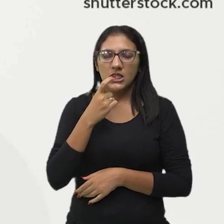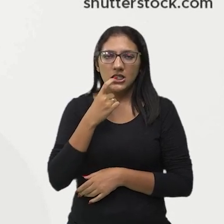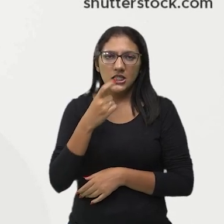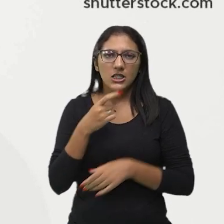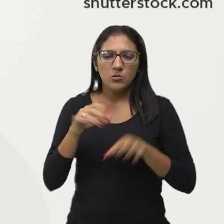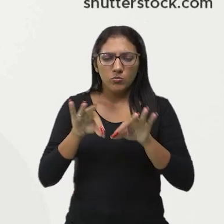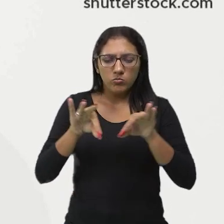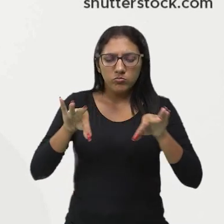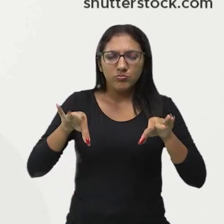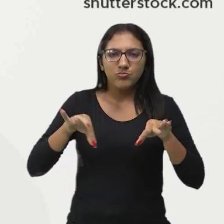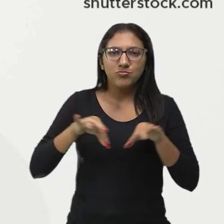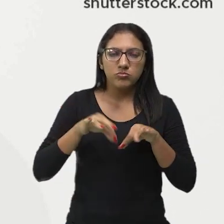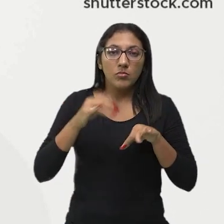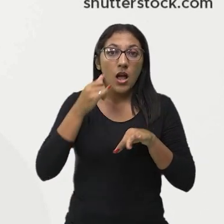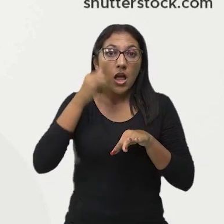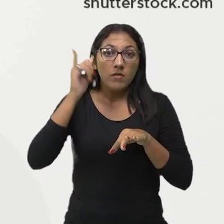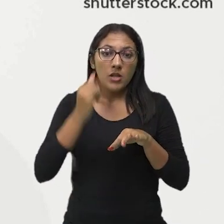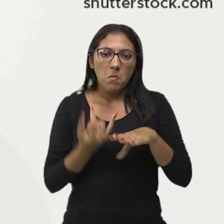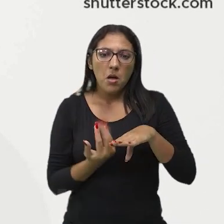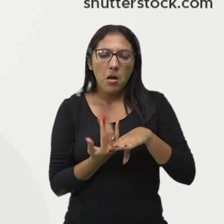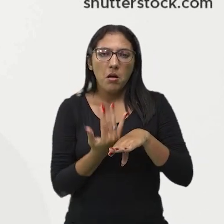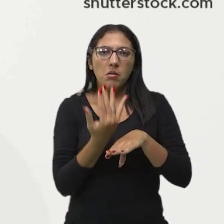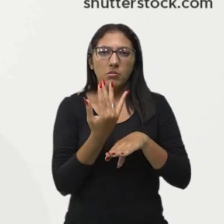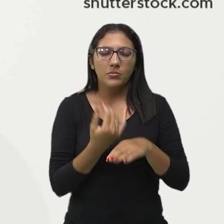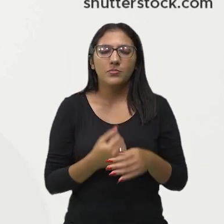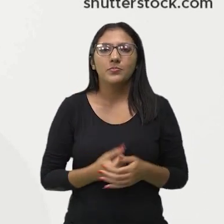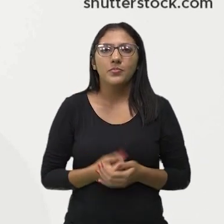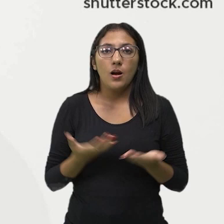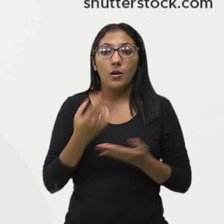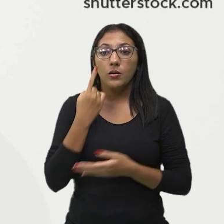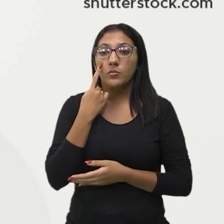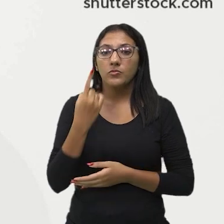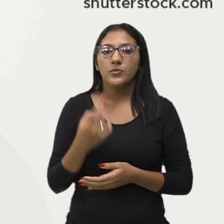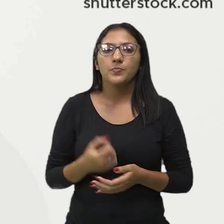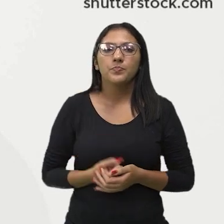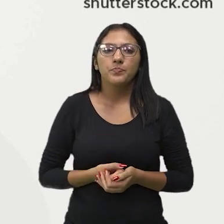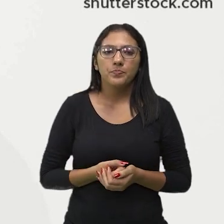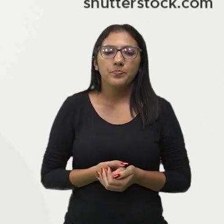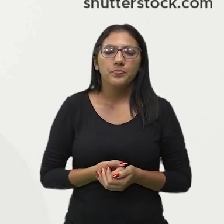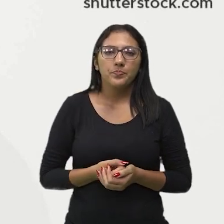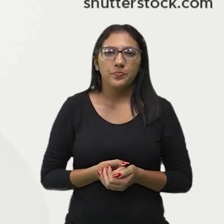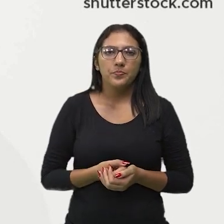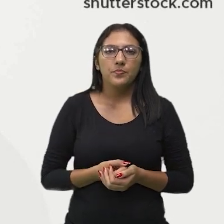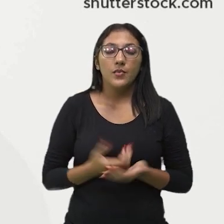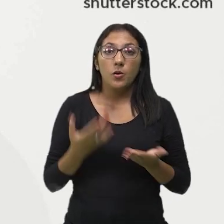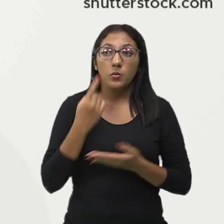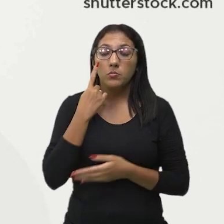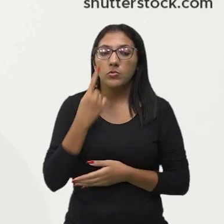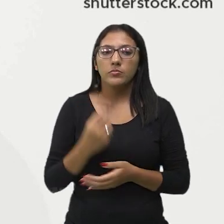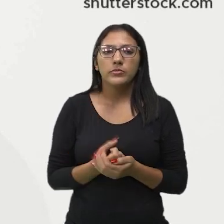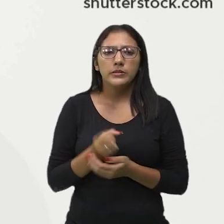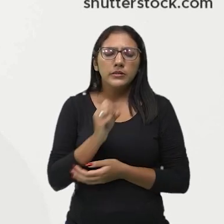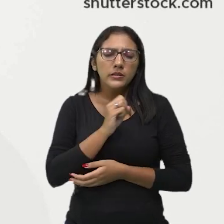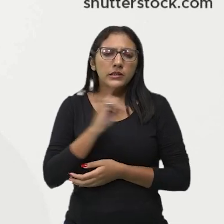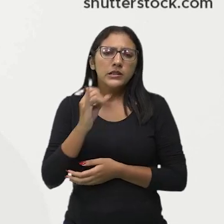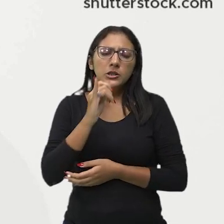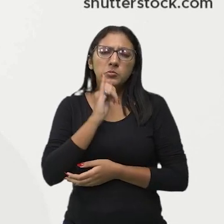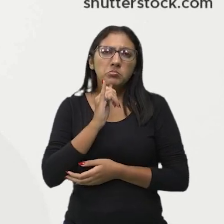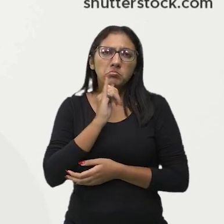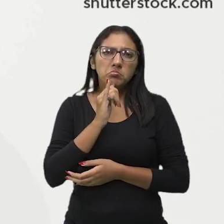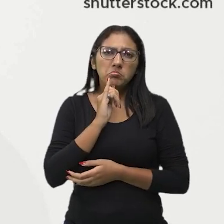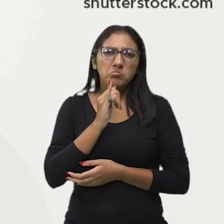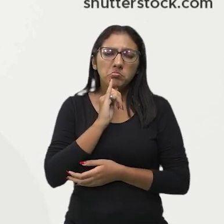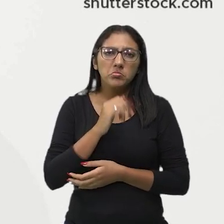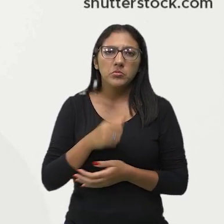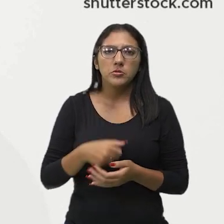uma determinada tampa possui 12 centímetros de diâmetro, então o comprimento desse elástico deve